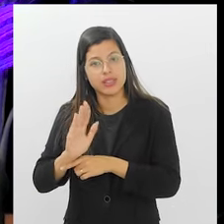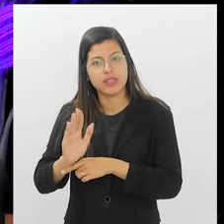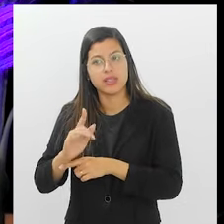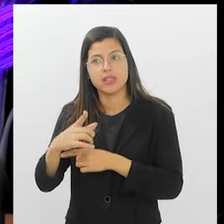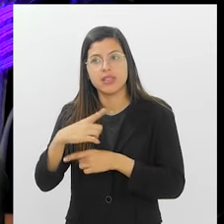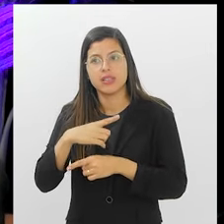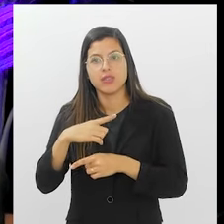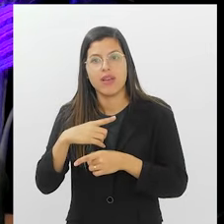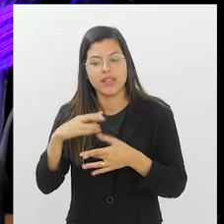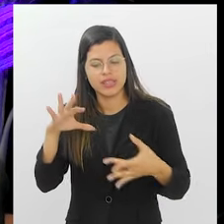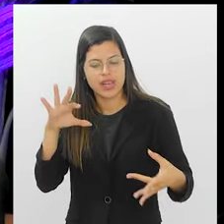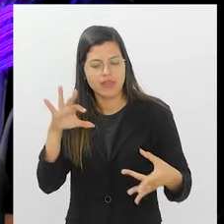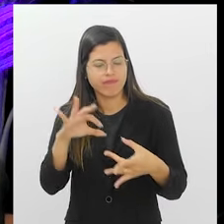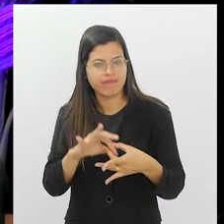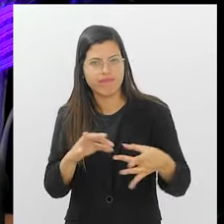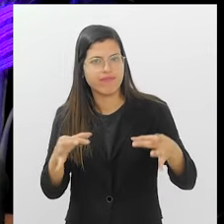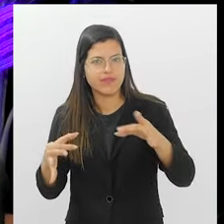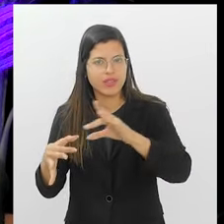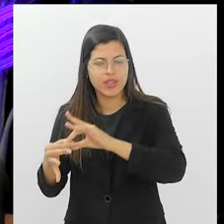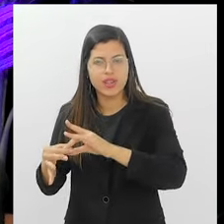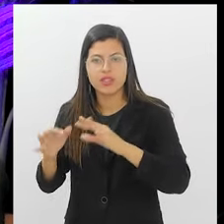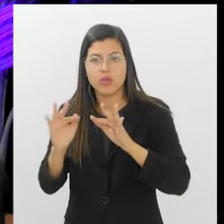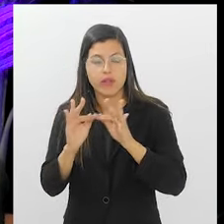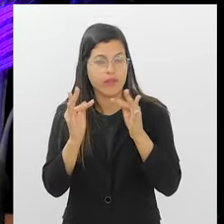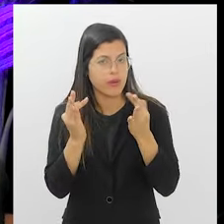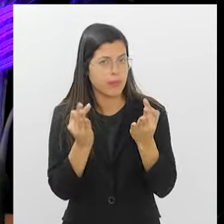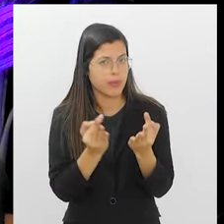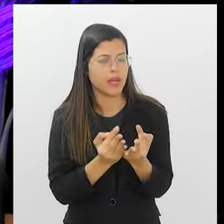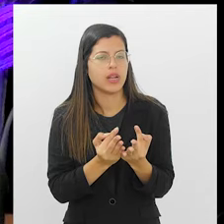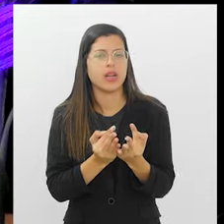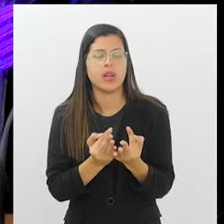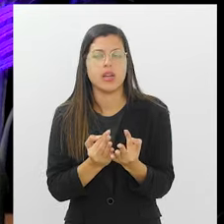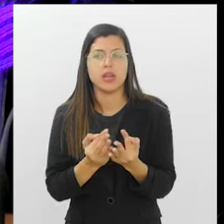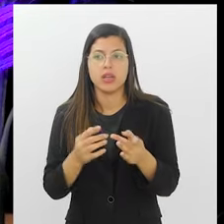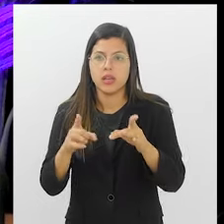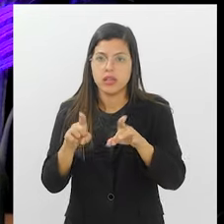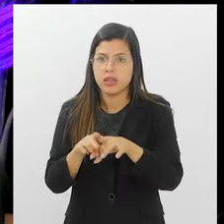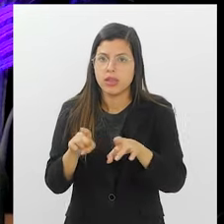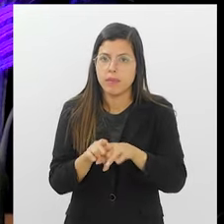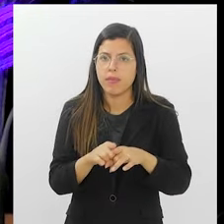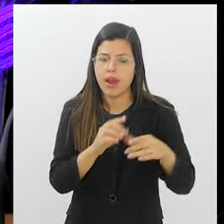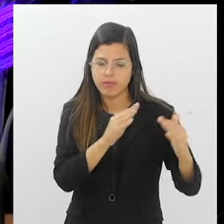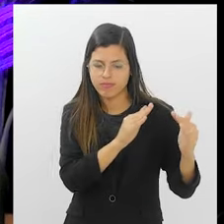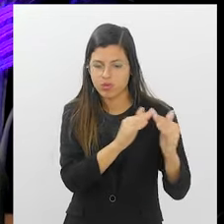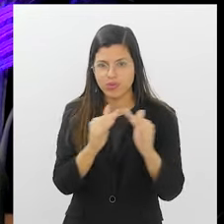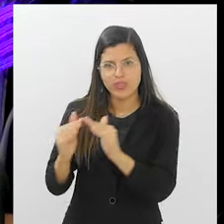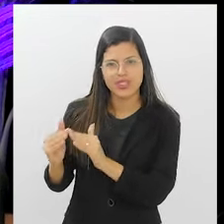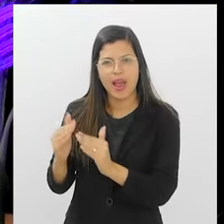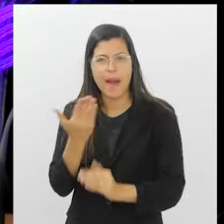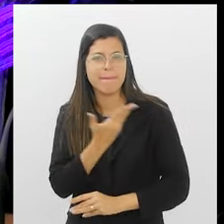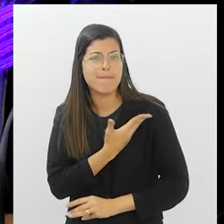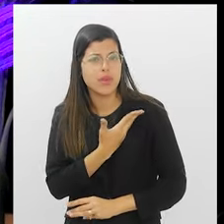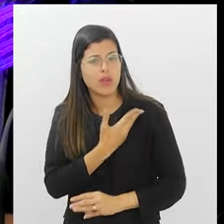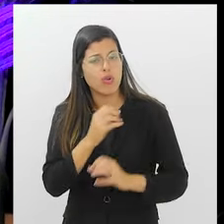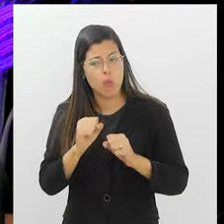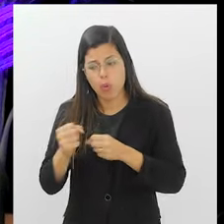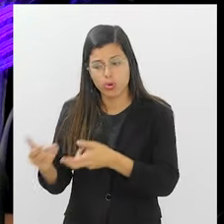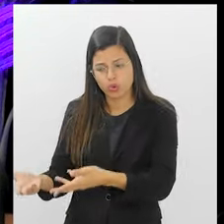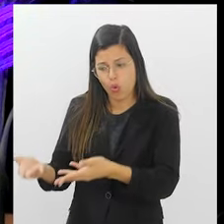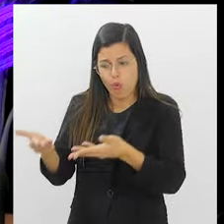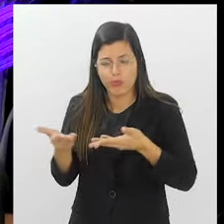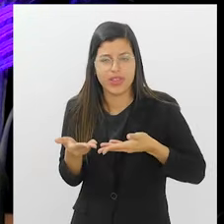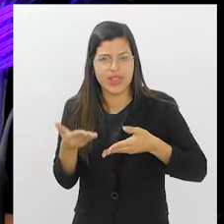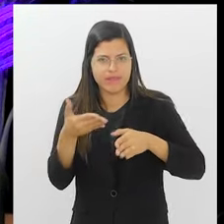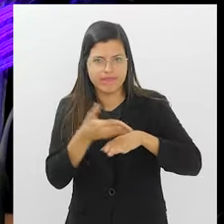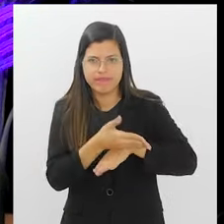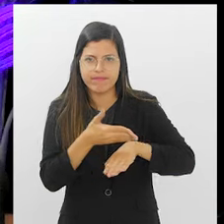que houvesse a integração, não só dos familiares, como também dos vizinhos, dos amigos, que ele pudesse